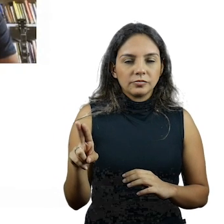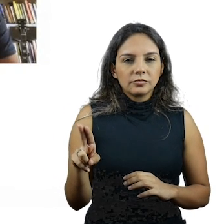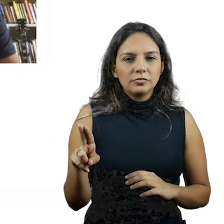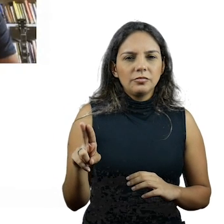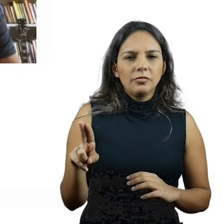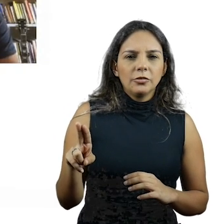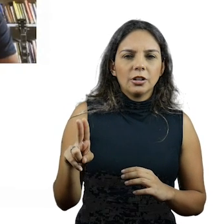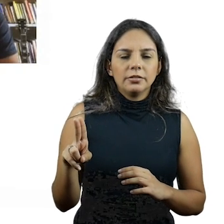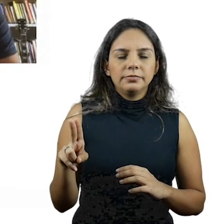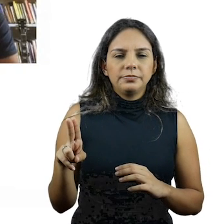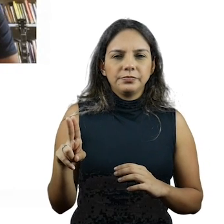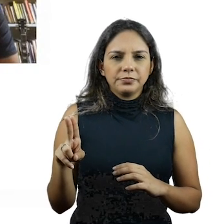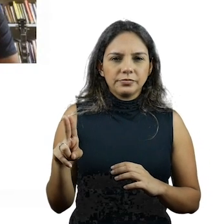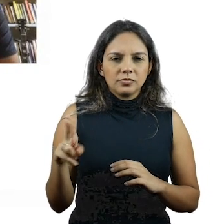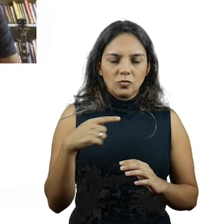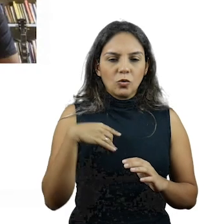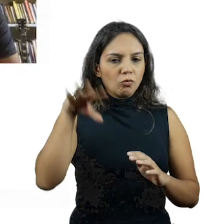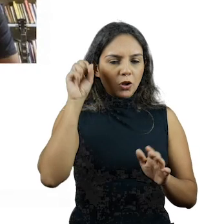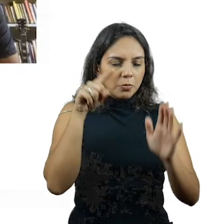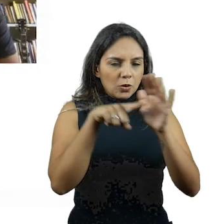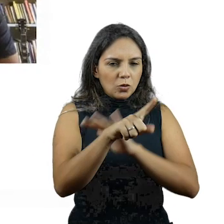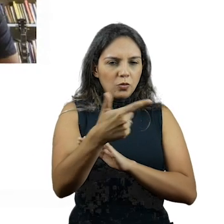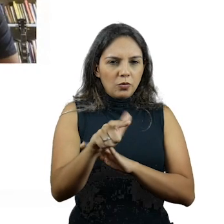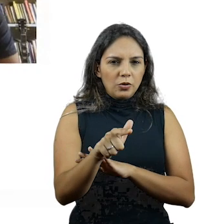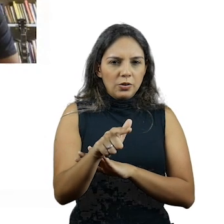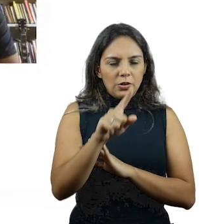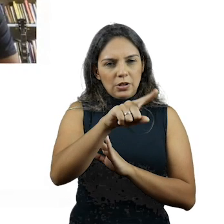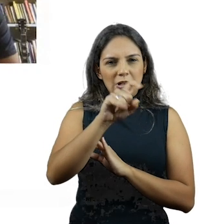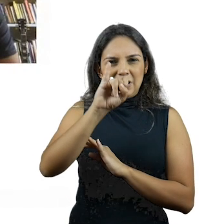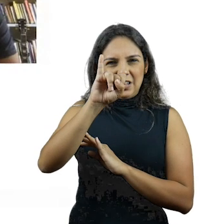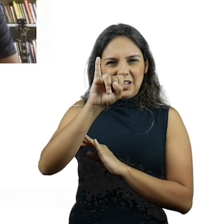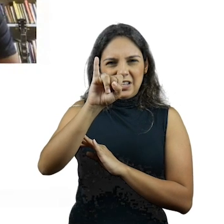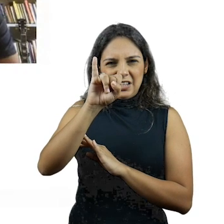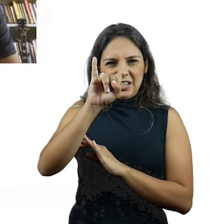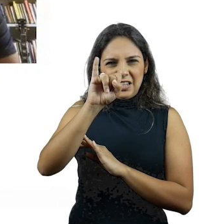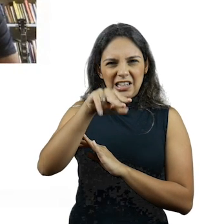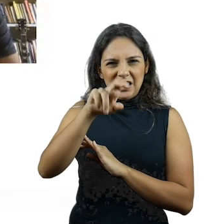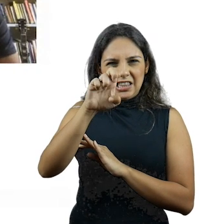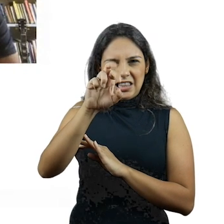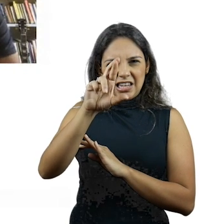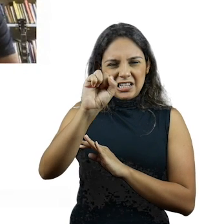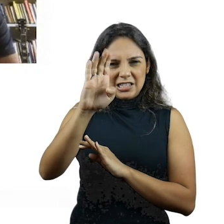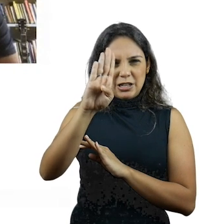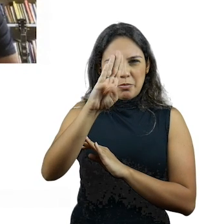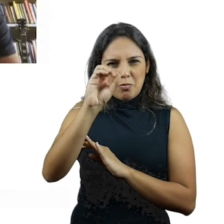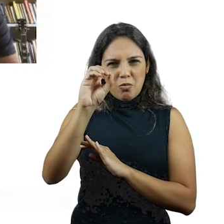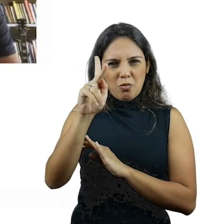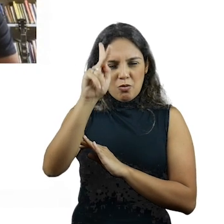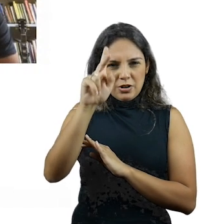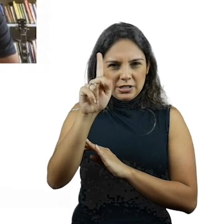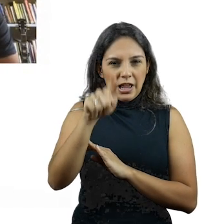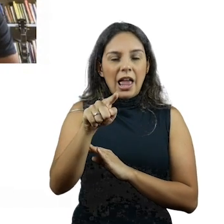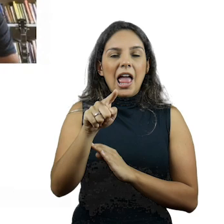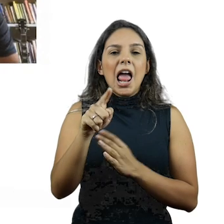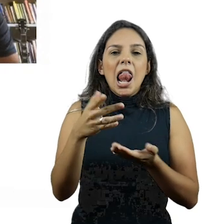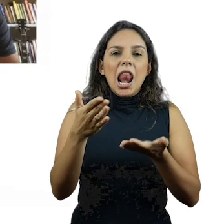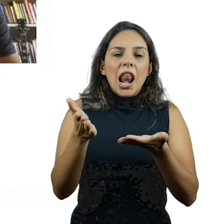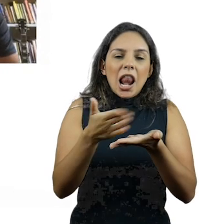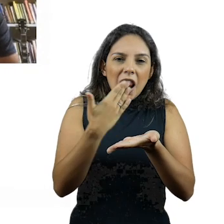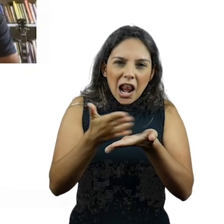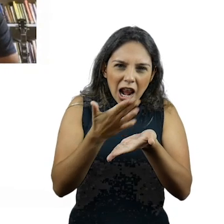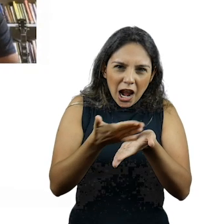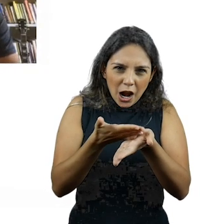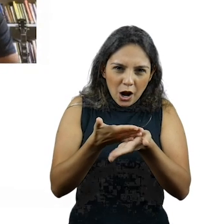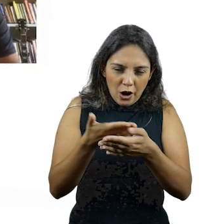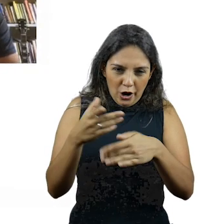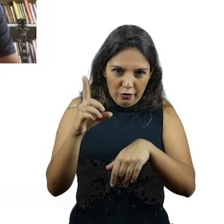não ouvi? Enhanced Books, que eles chamam lá, que são e-books melhorados. Tem várias formas de melhorar, né? De incrementar um